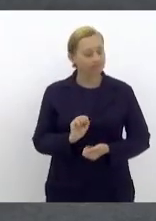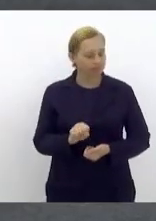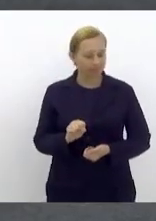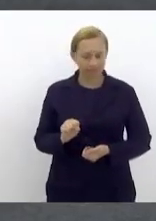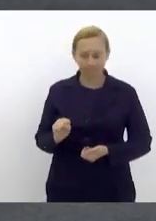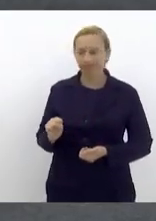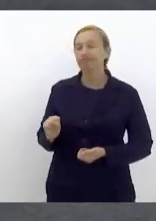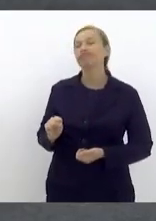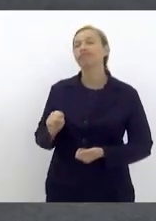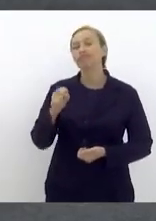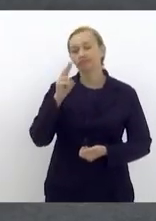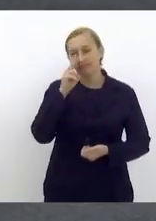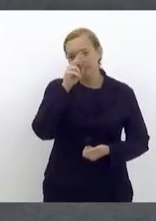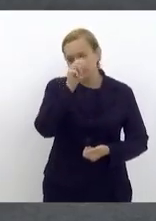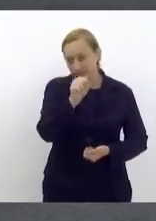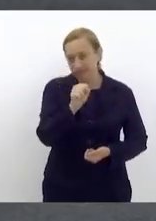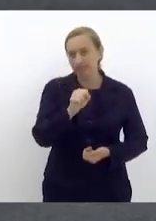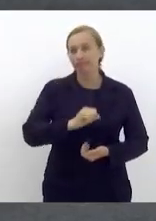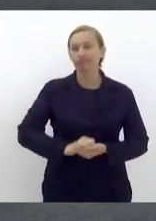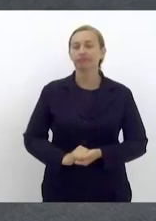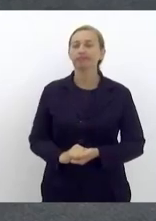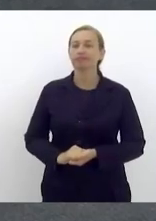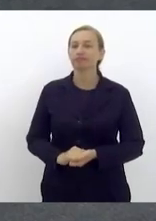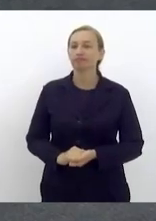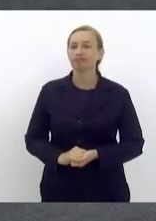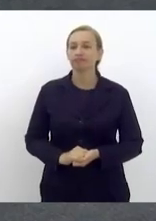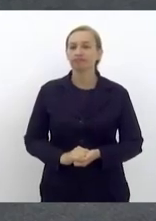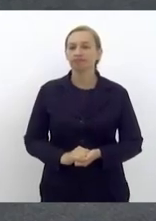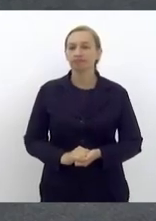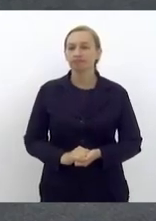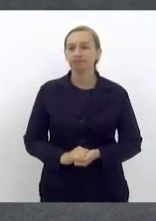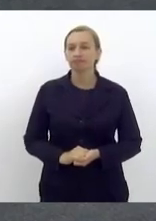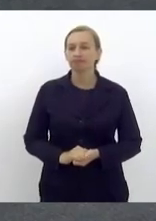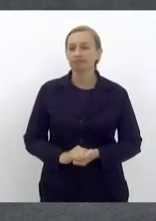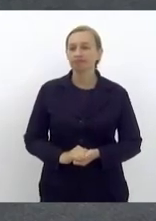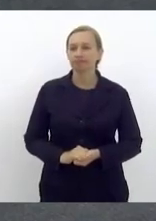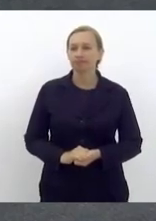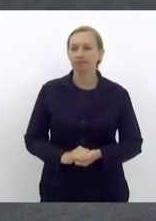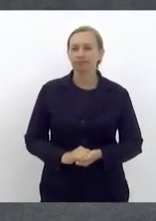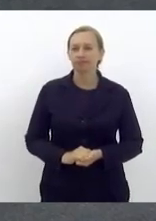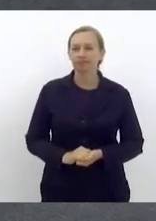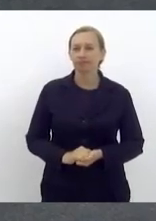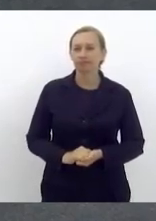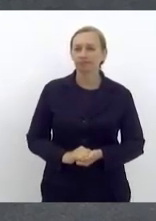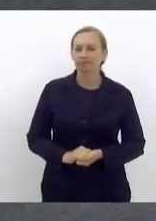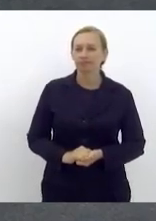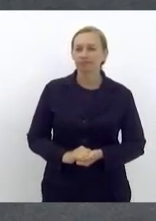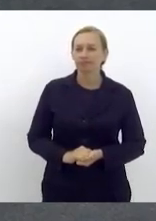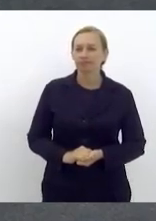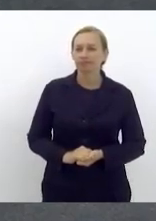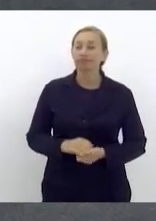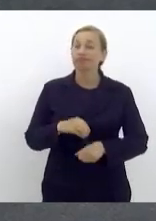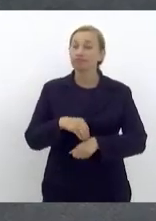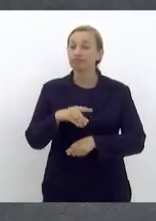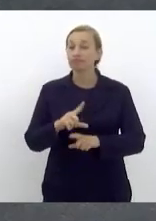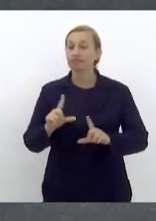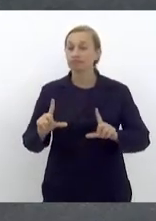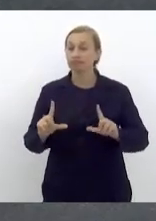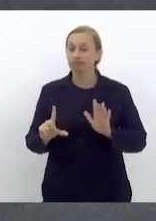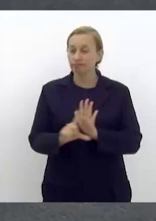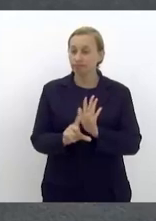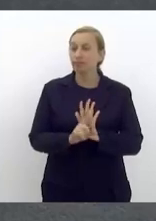fortalecendo aí, né, um pouco essa indicação legislativa que